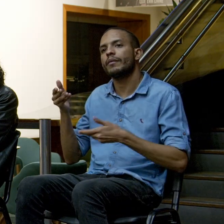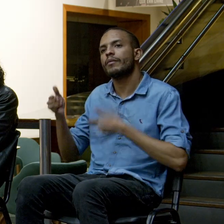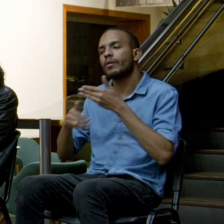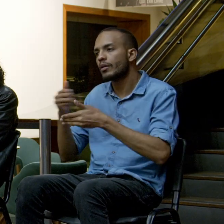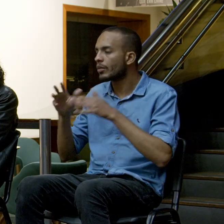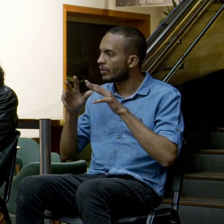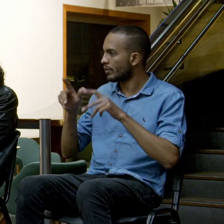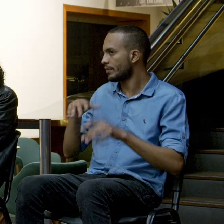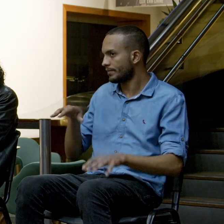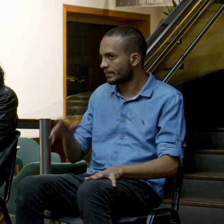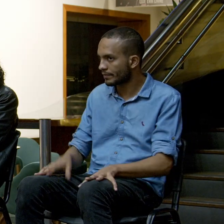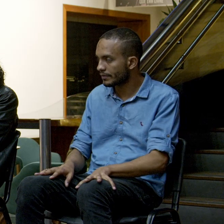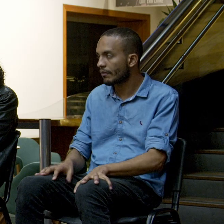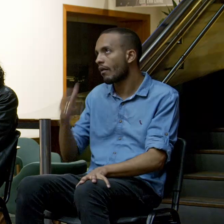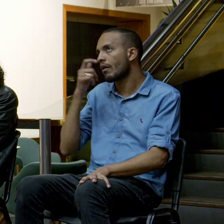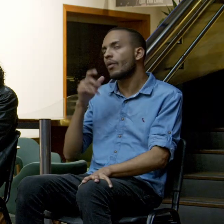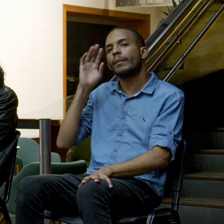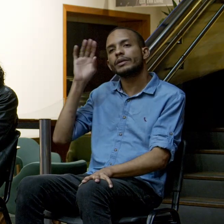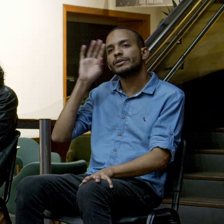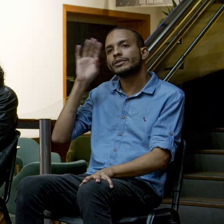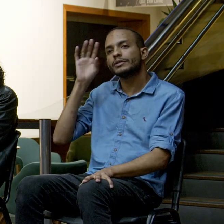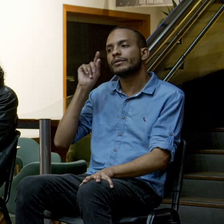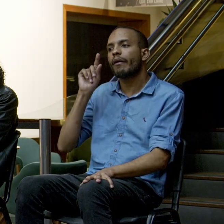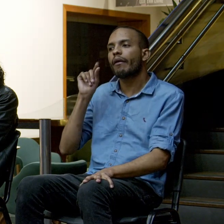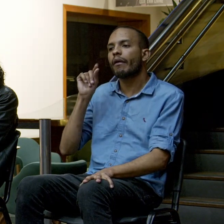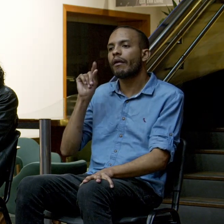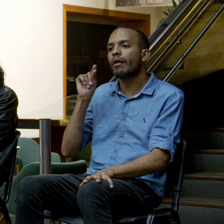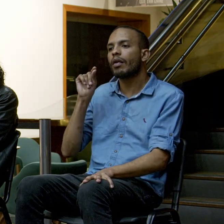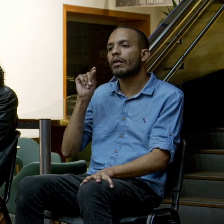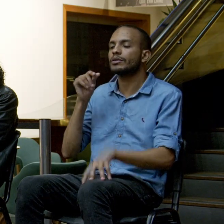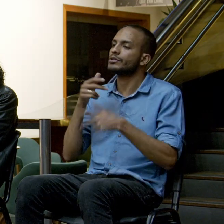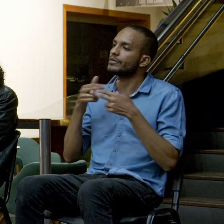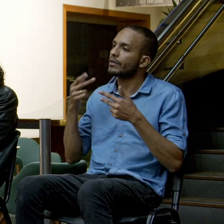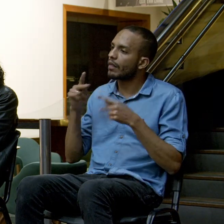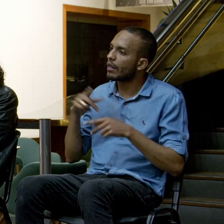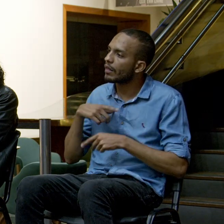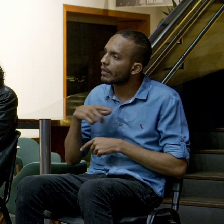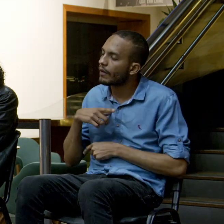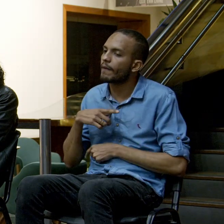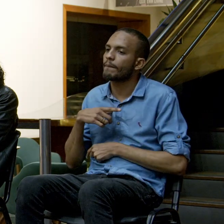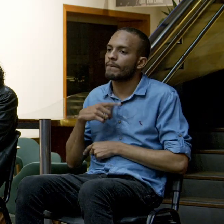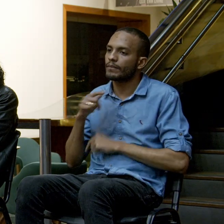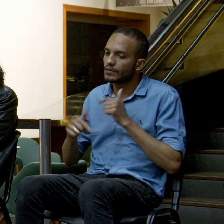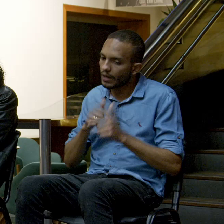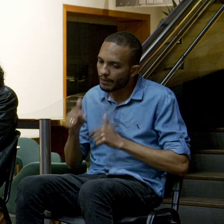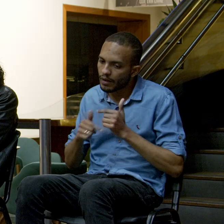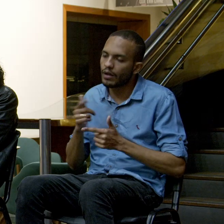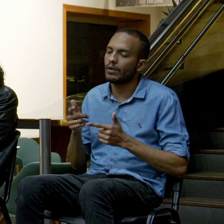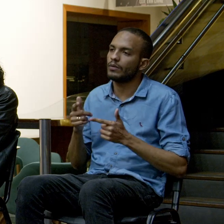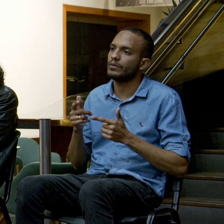mas fico pensando que muito do que ela traz assim nos